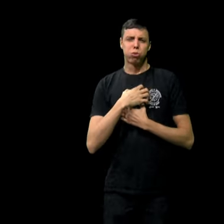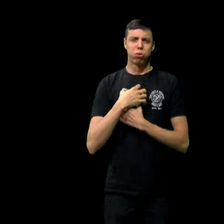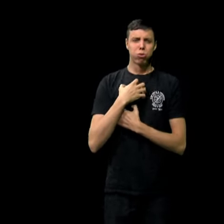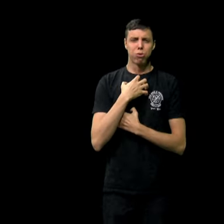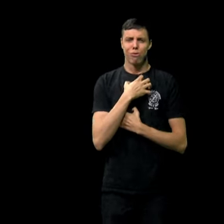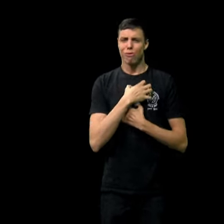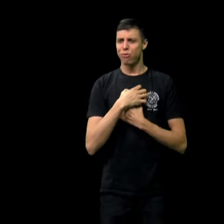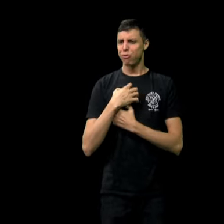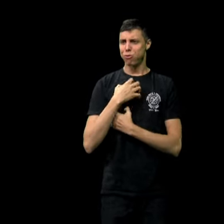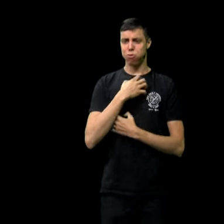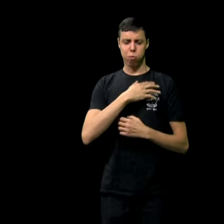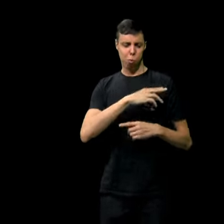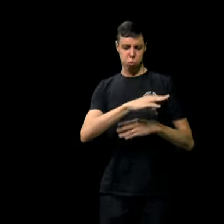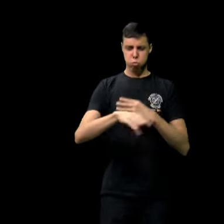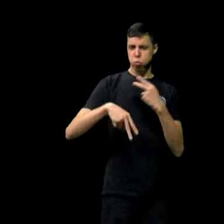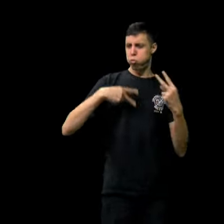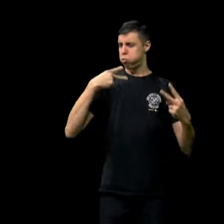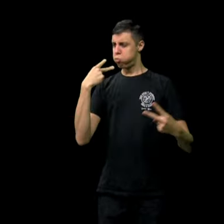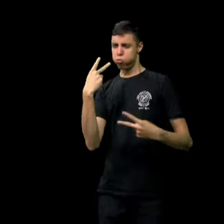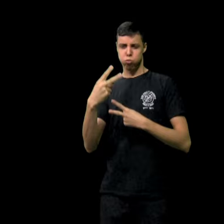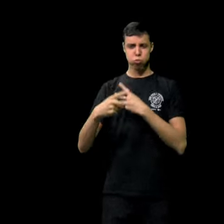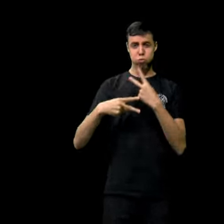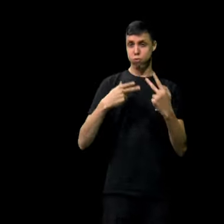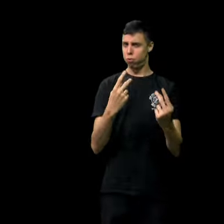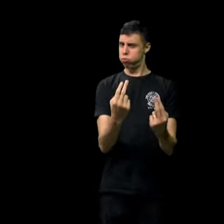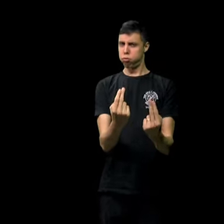um furacão.